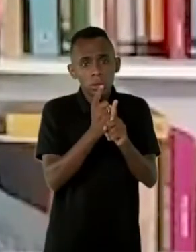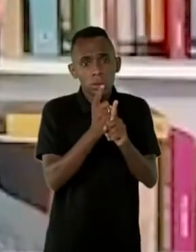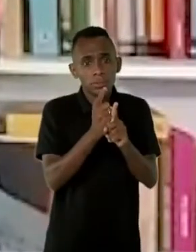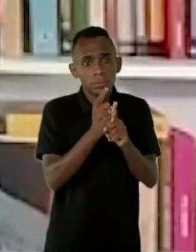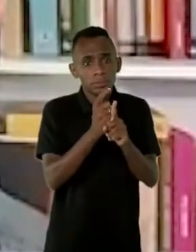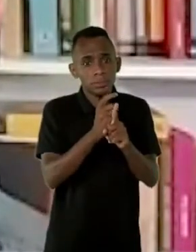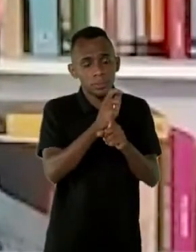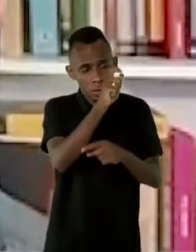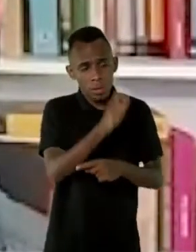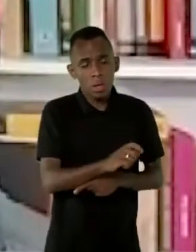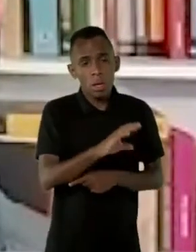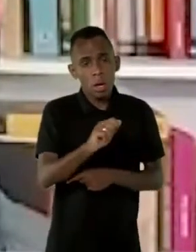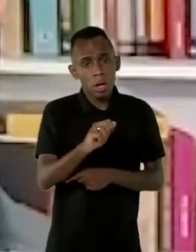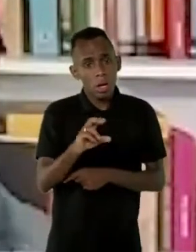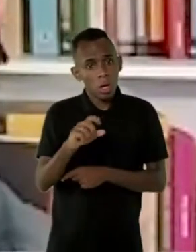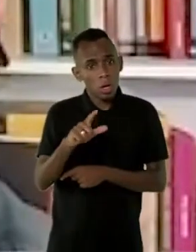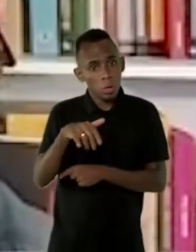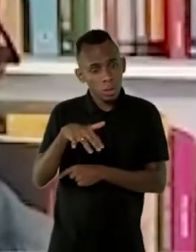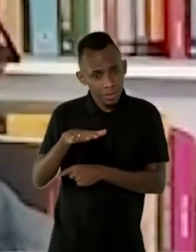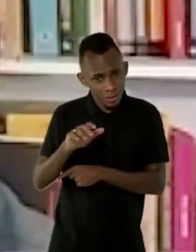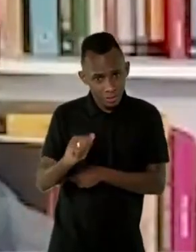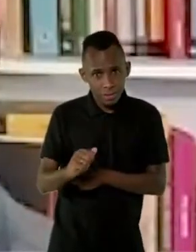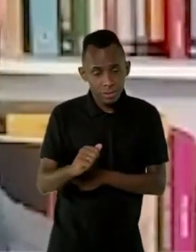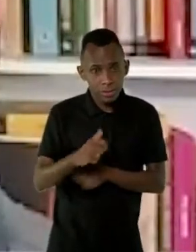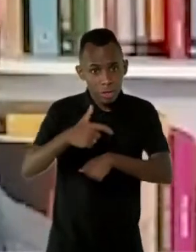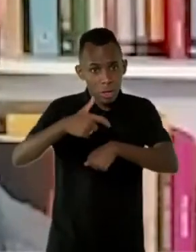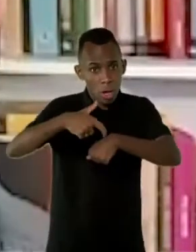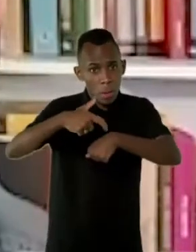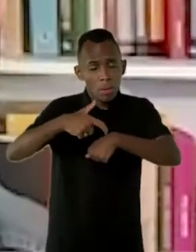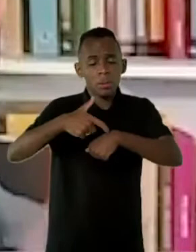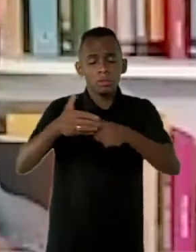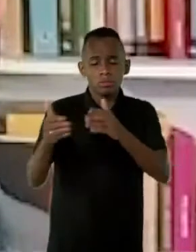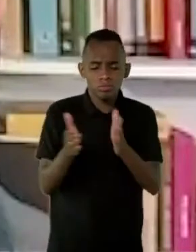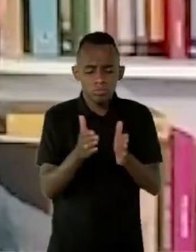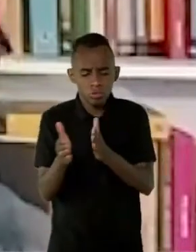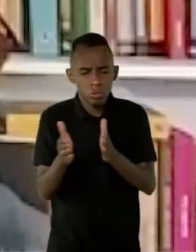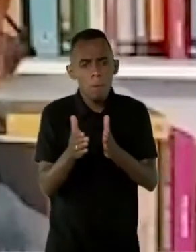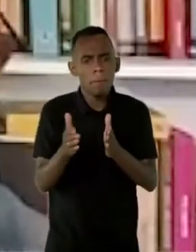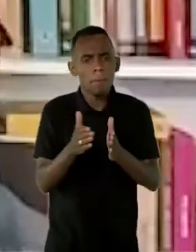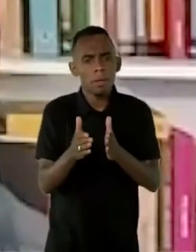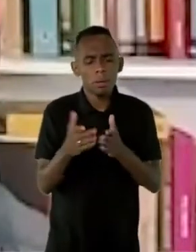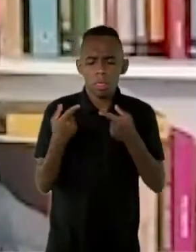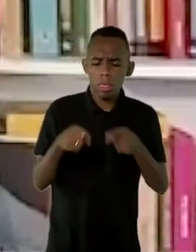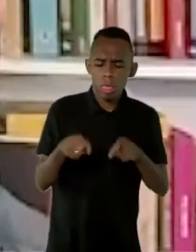momento onde ela estava fazendo uma série de críticas